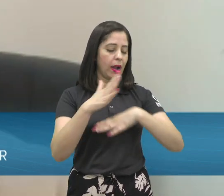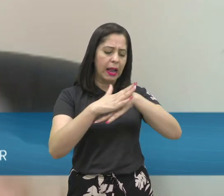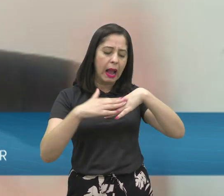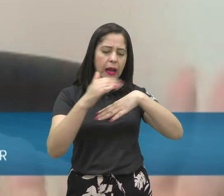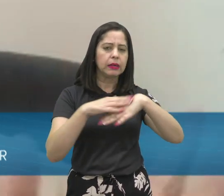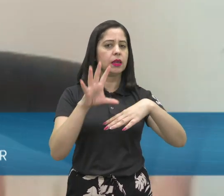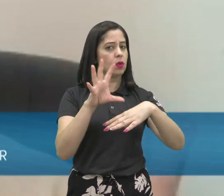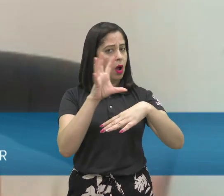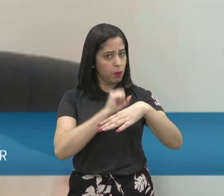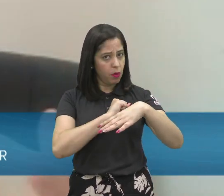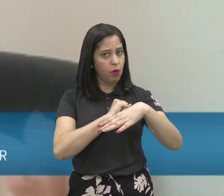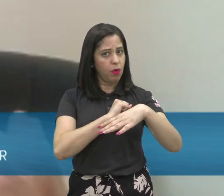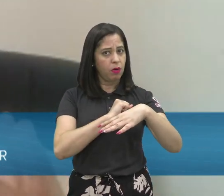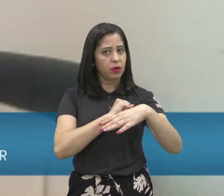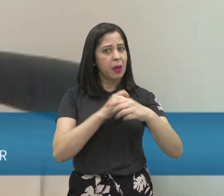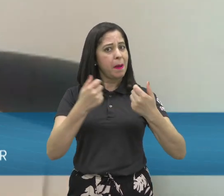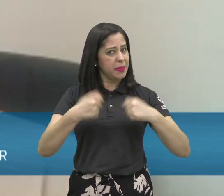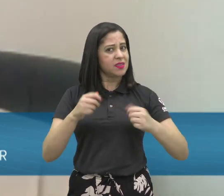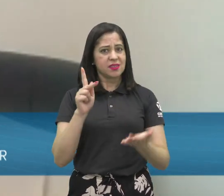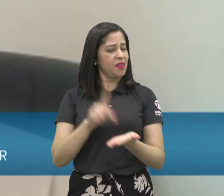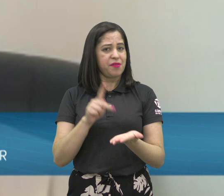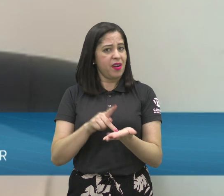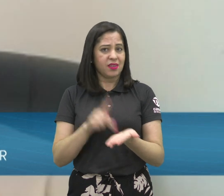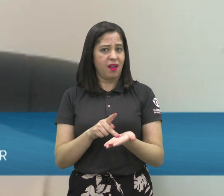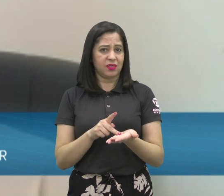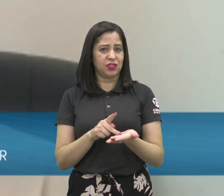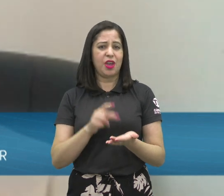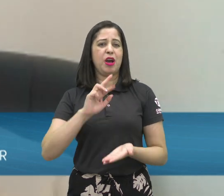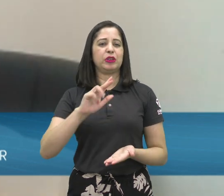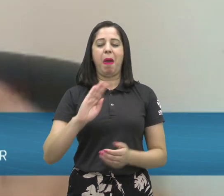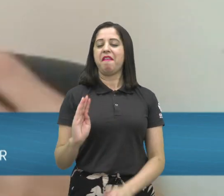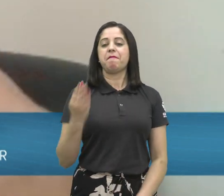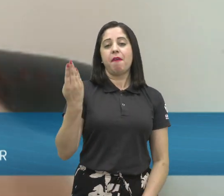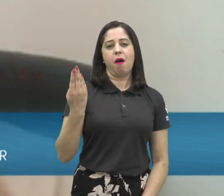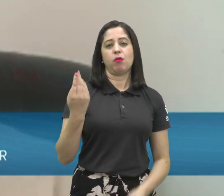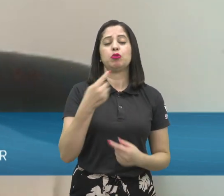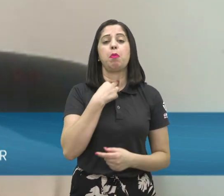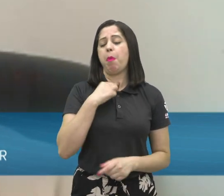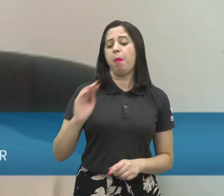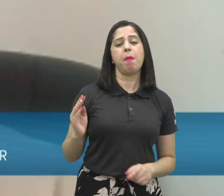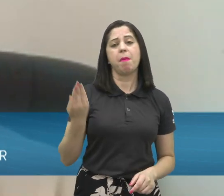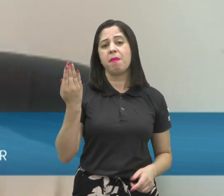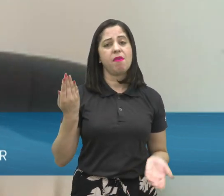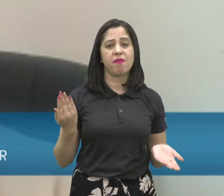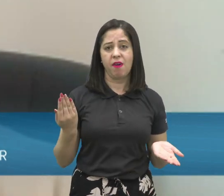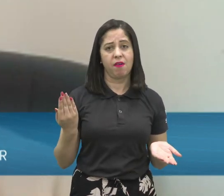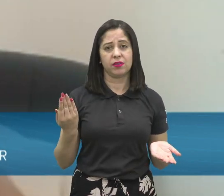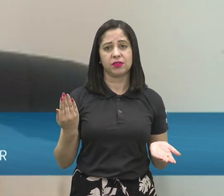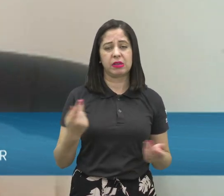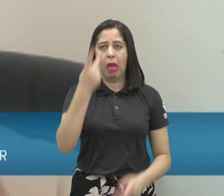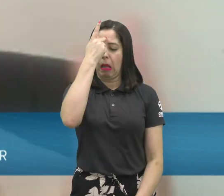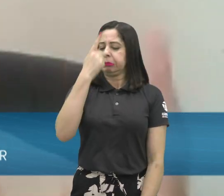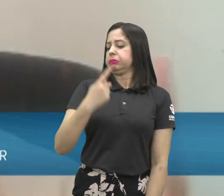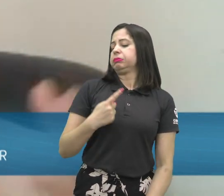que transcender essa noção de puro egoico, desse puro egoísmo, dessa pura noção de eu. Essa noção,